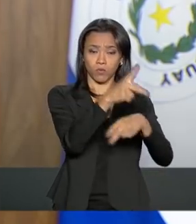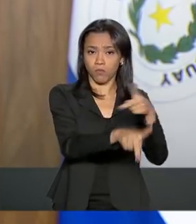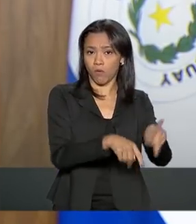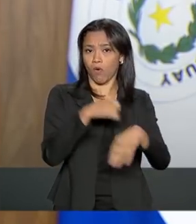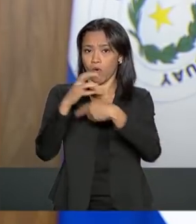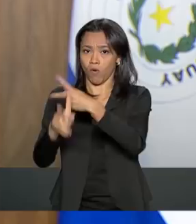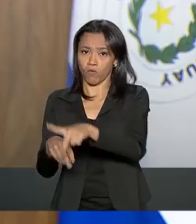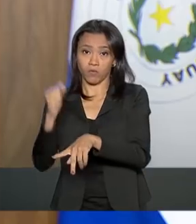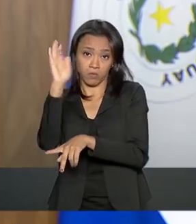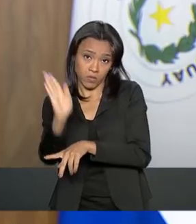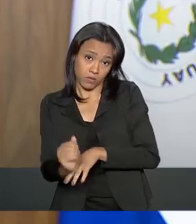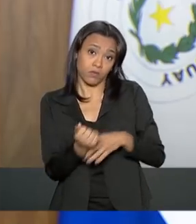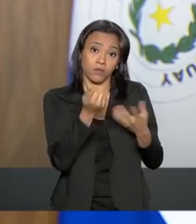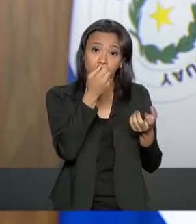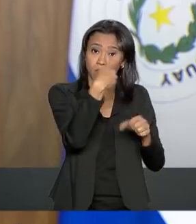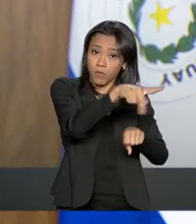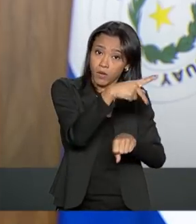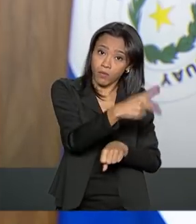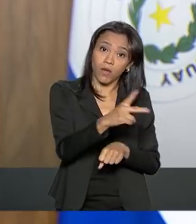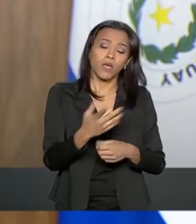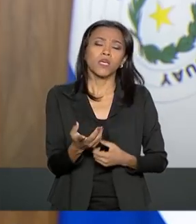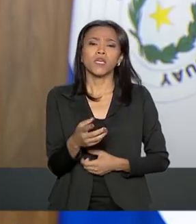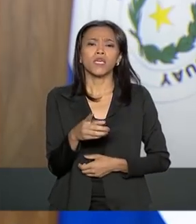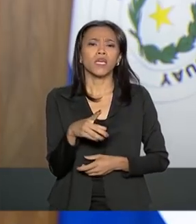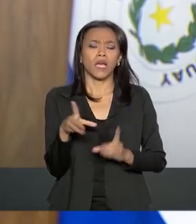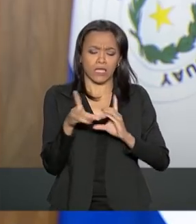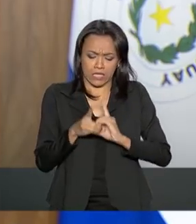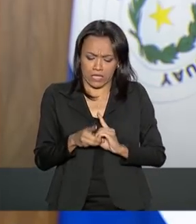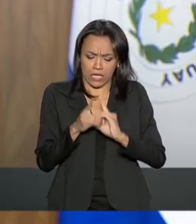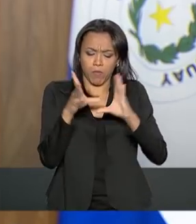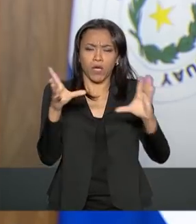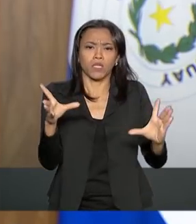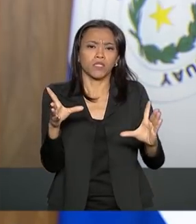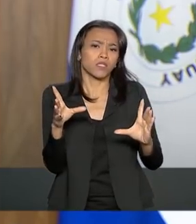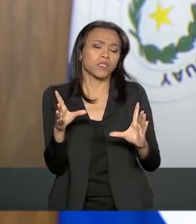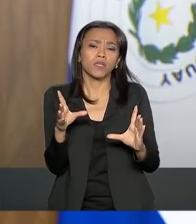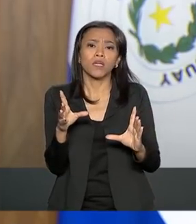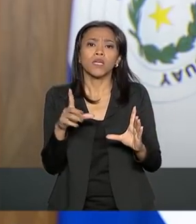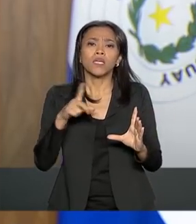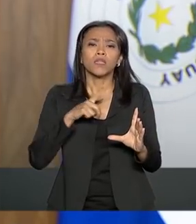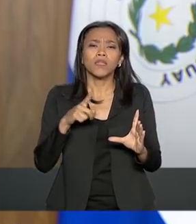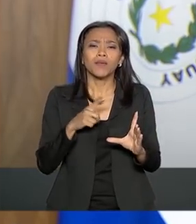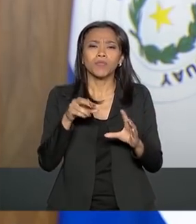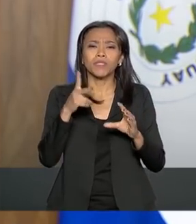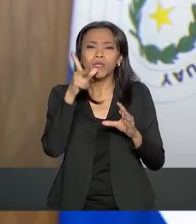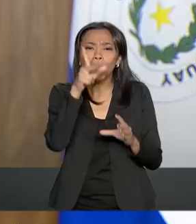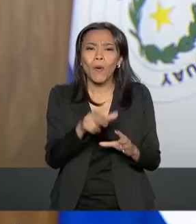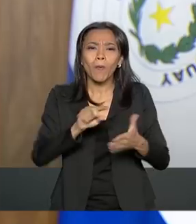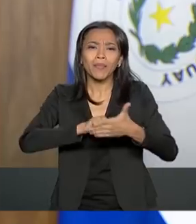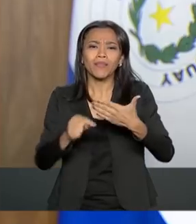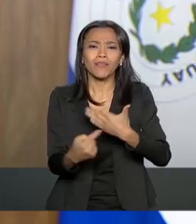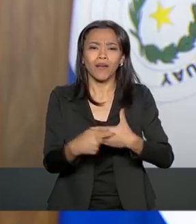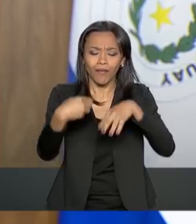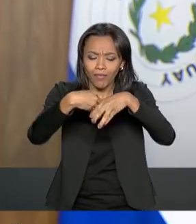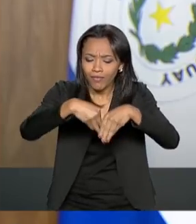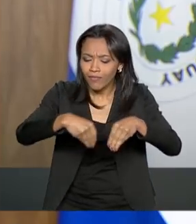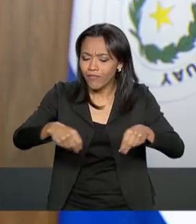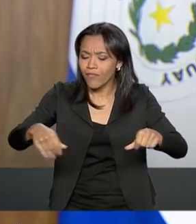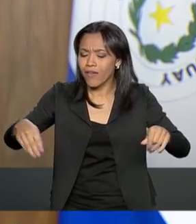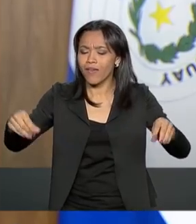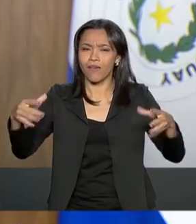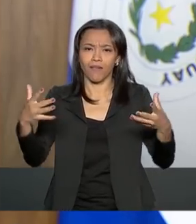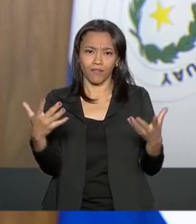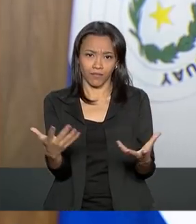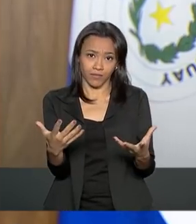nossas democracias não sejam estas terras, terrenos férteis para o populismo, para